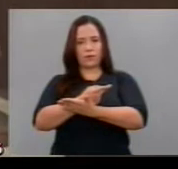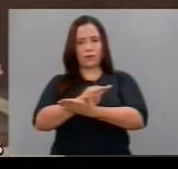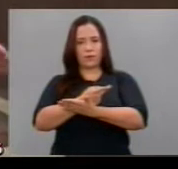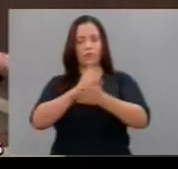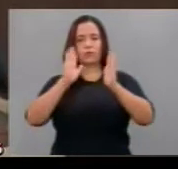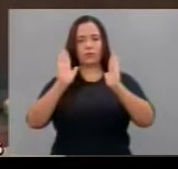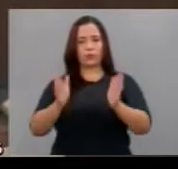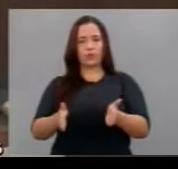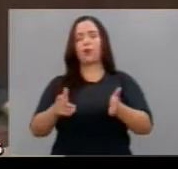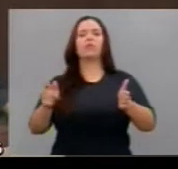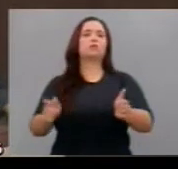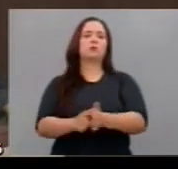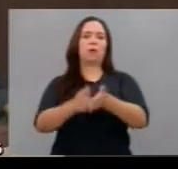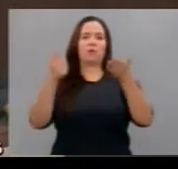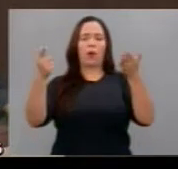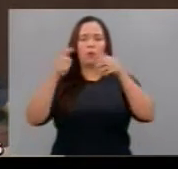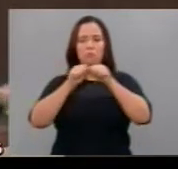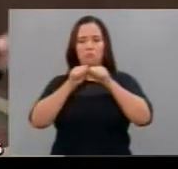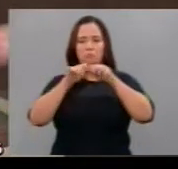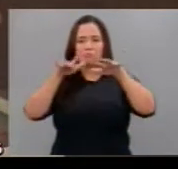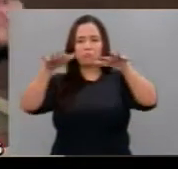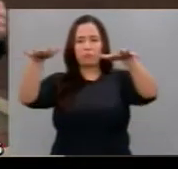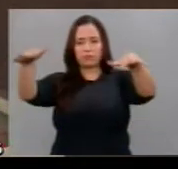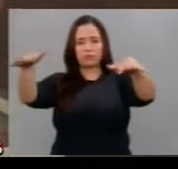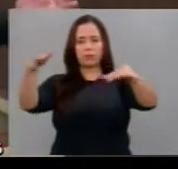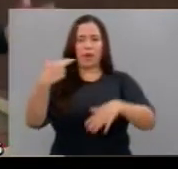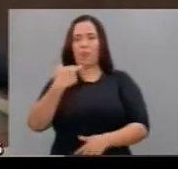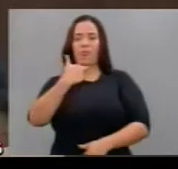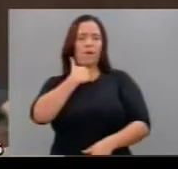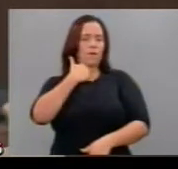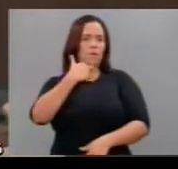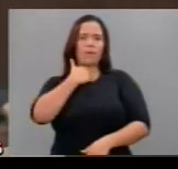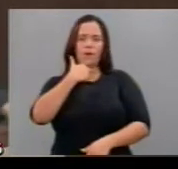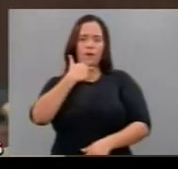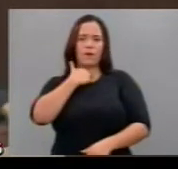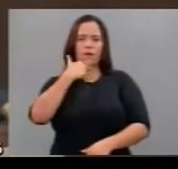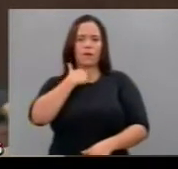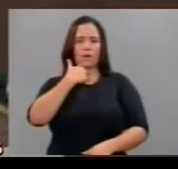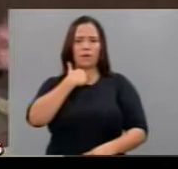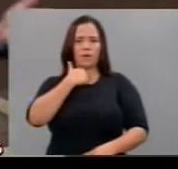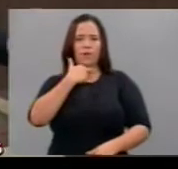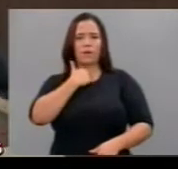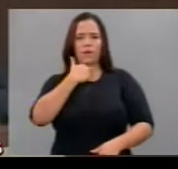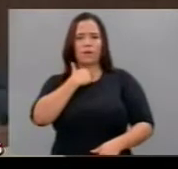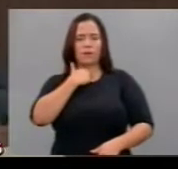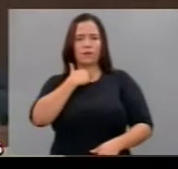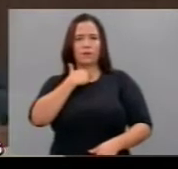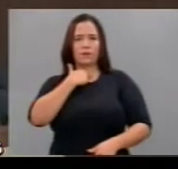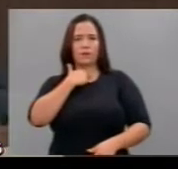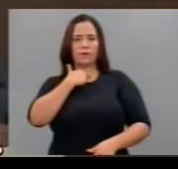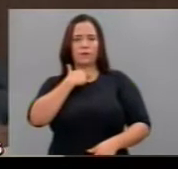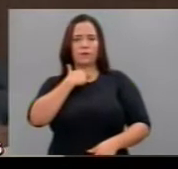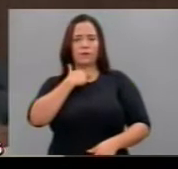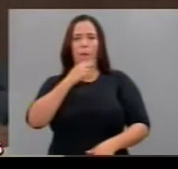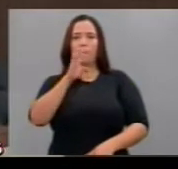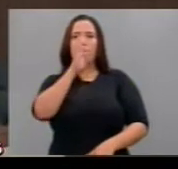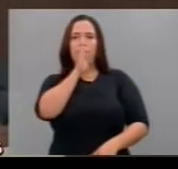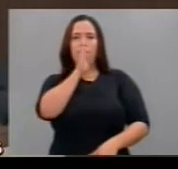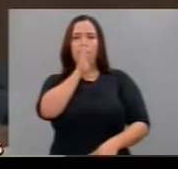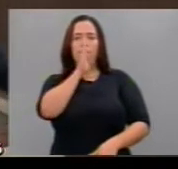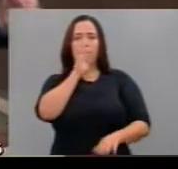as páginas dos jornais, ele não pode ser simplesmente dado em